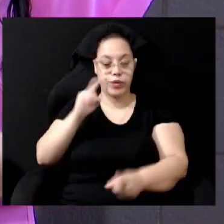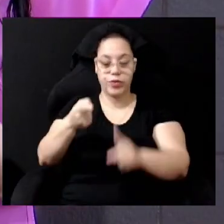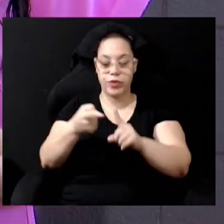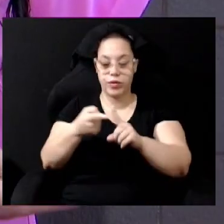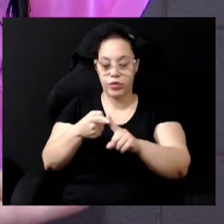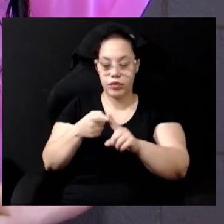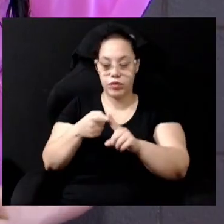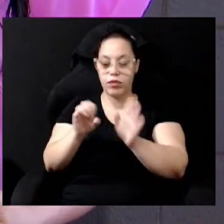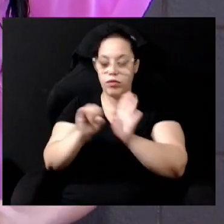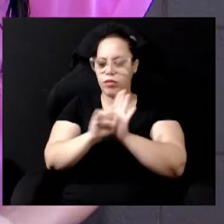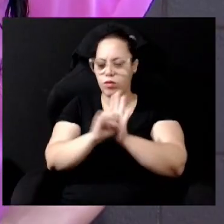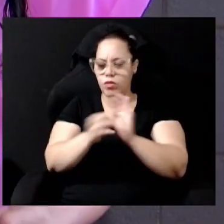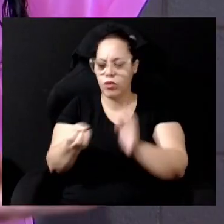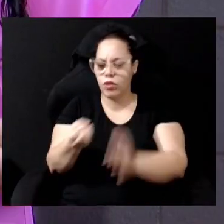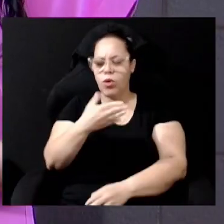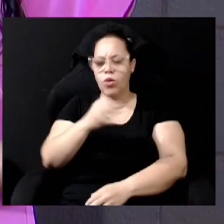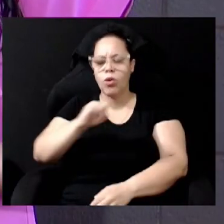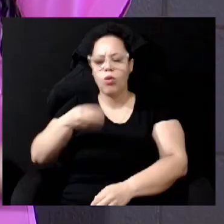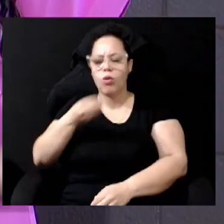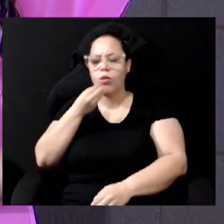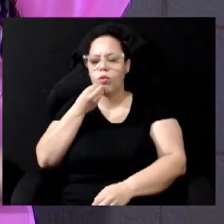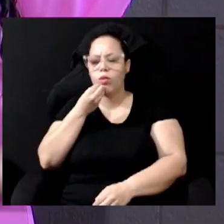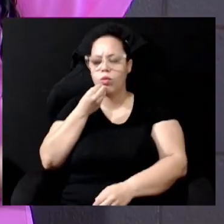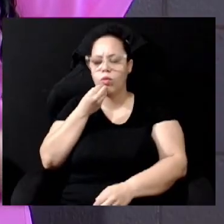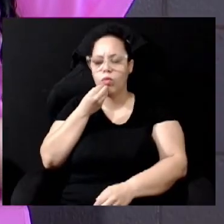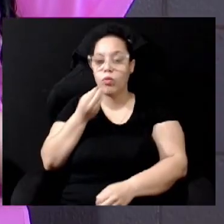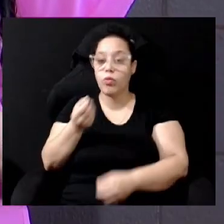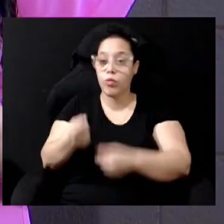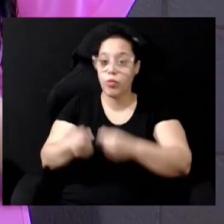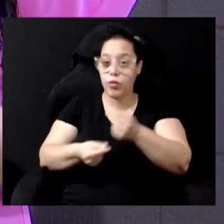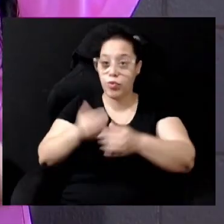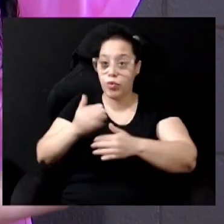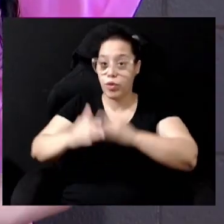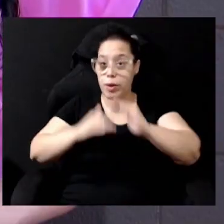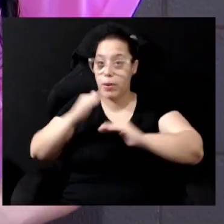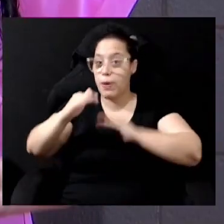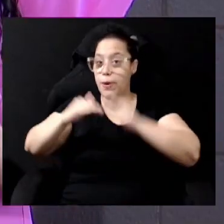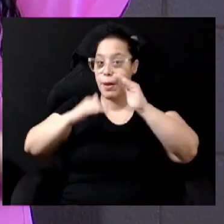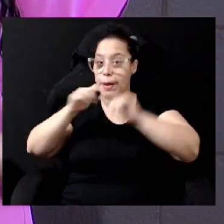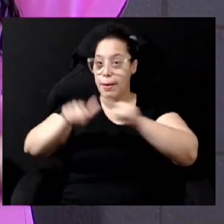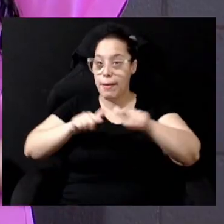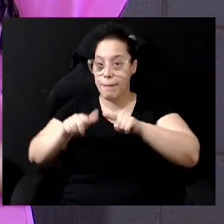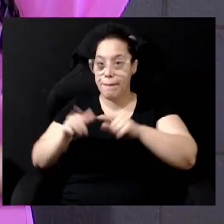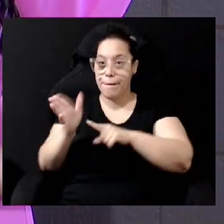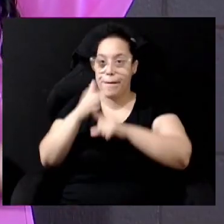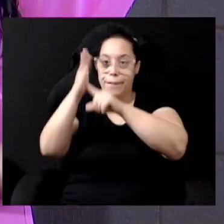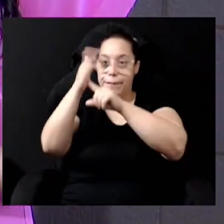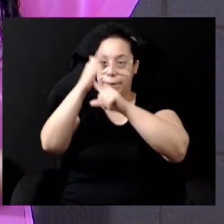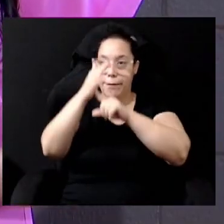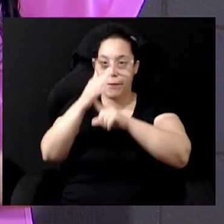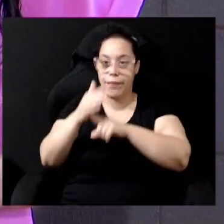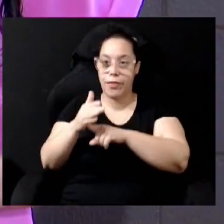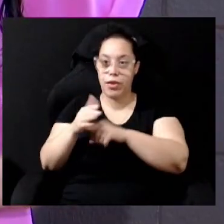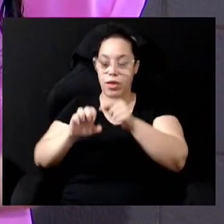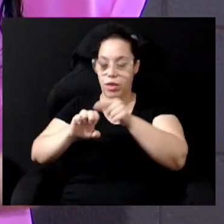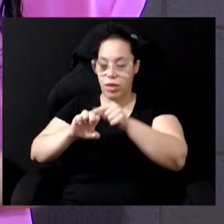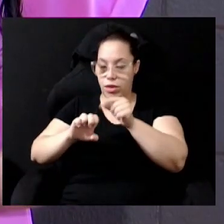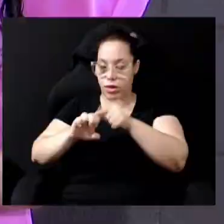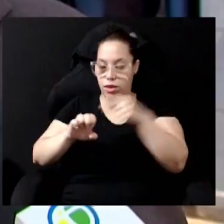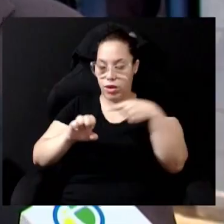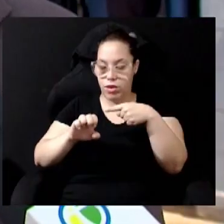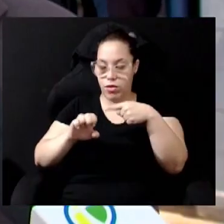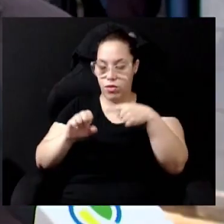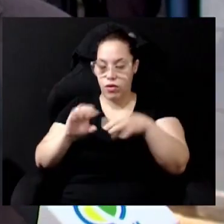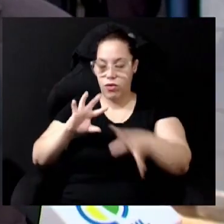identificar novas oportunidades e gerar atividades que desenvolvam a inovação, o empreendedorismo e a